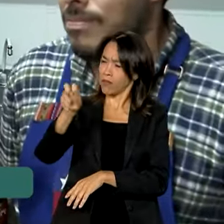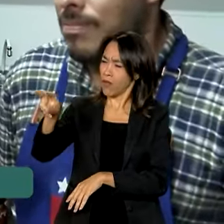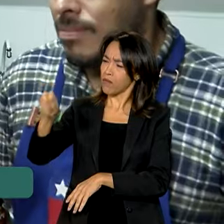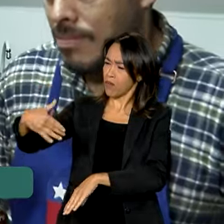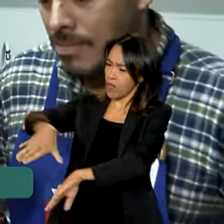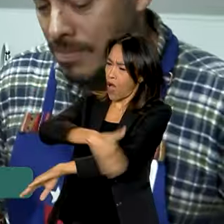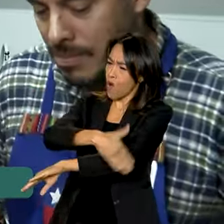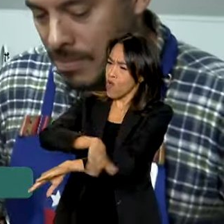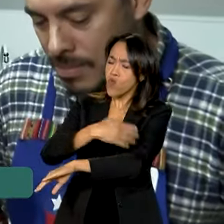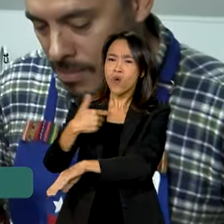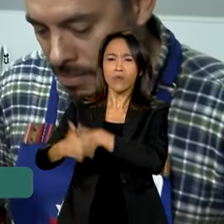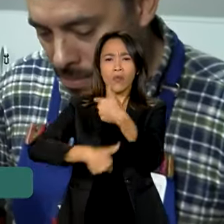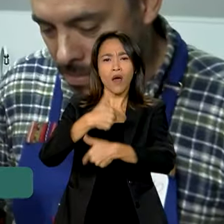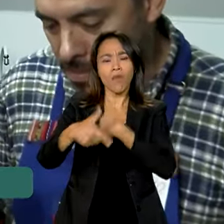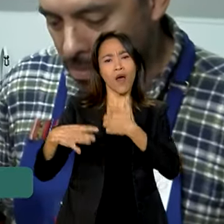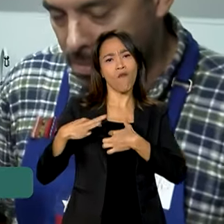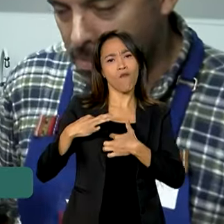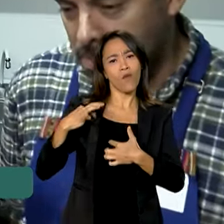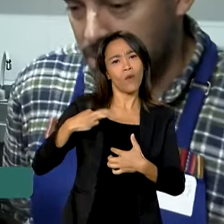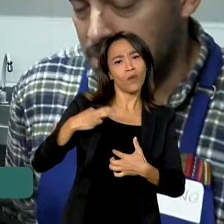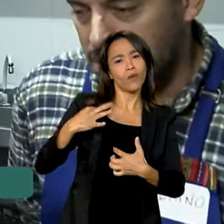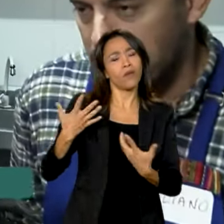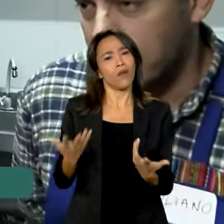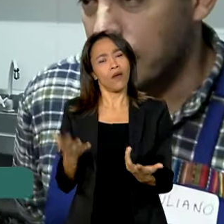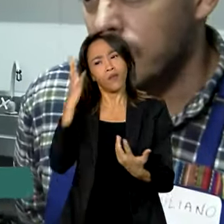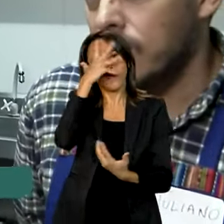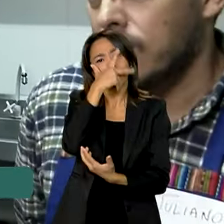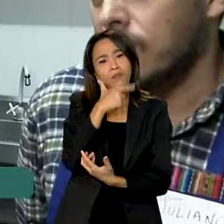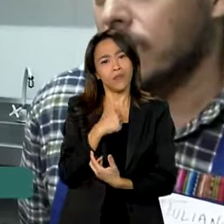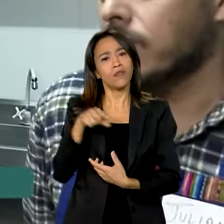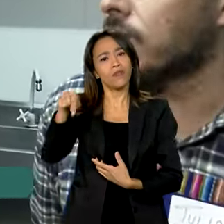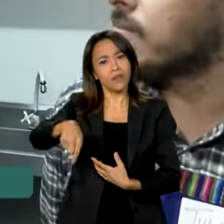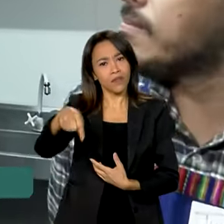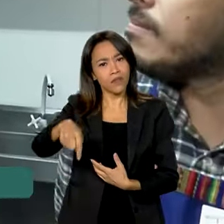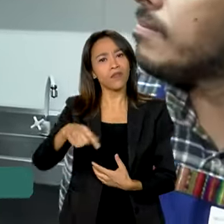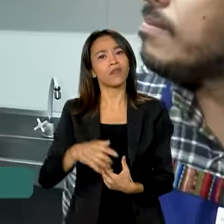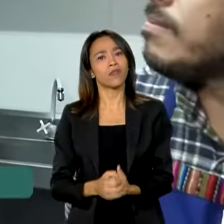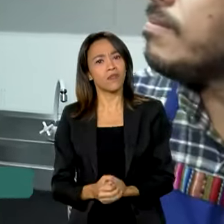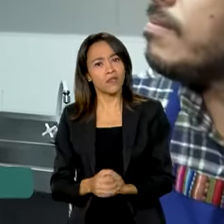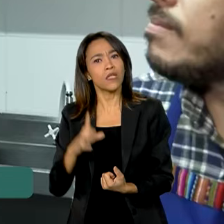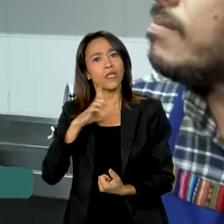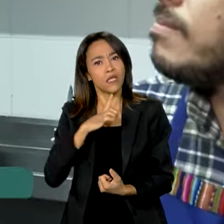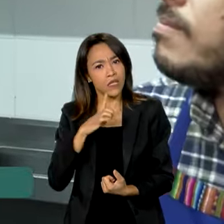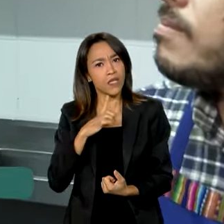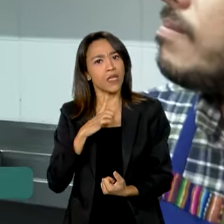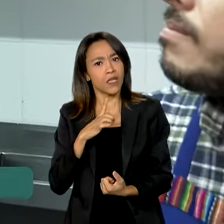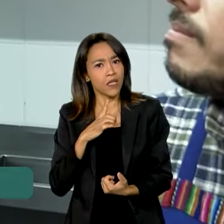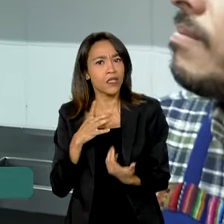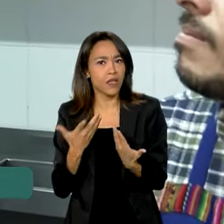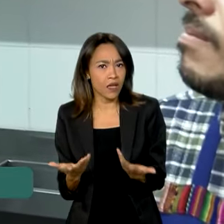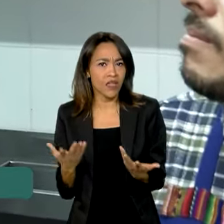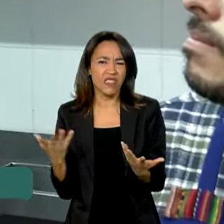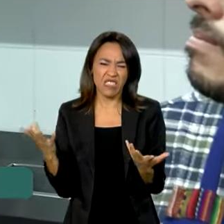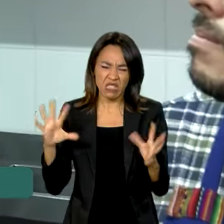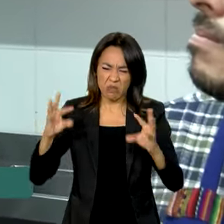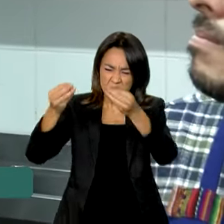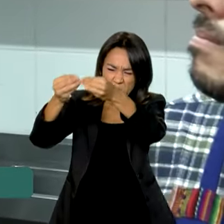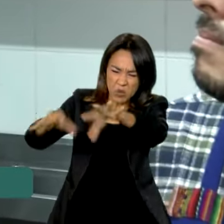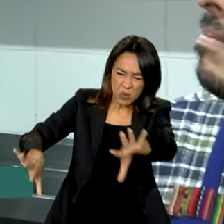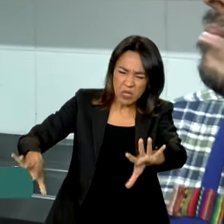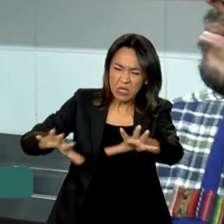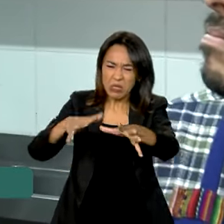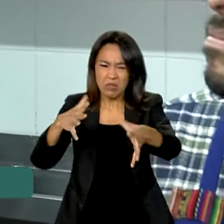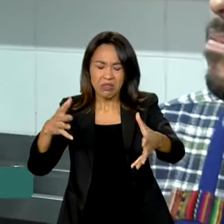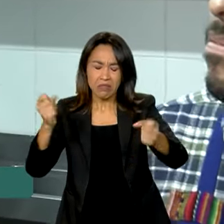trabalho voluntário. É uma parte até muito bonita, se é que pode dizer que tem uma parte bonita, né, dessa tragédia, mas as pessoas